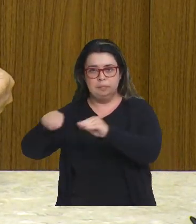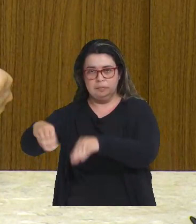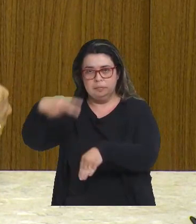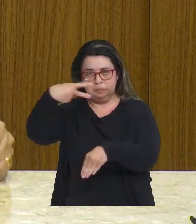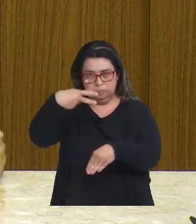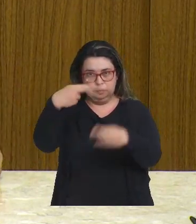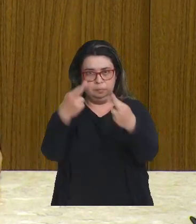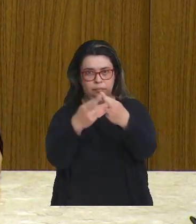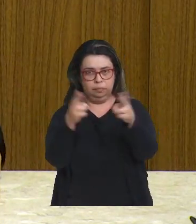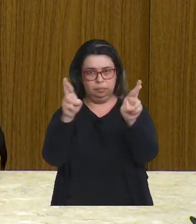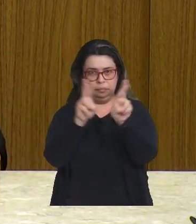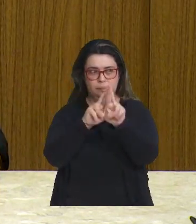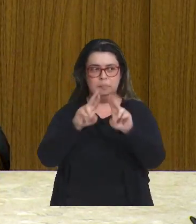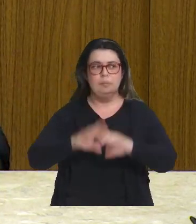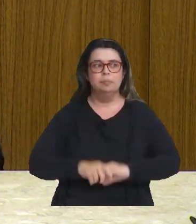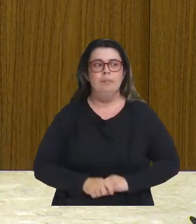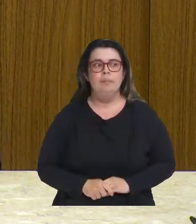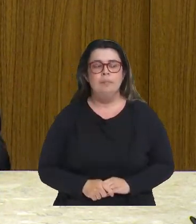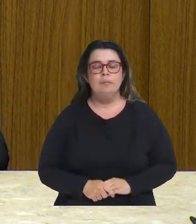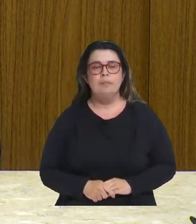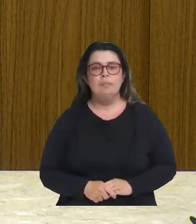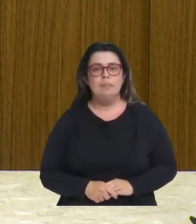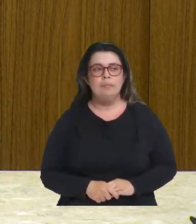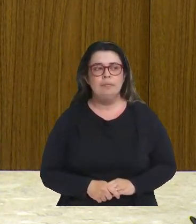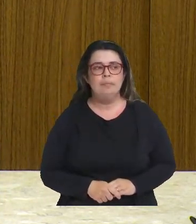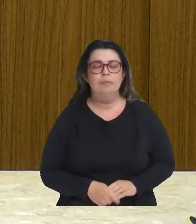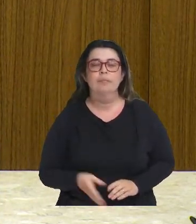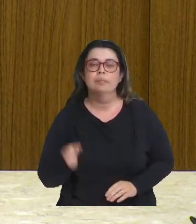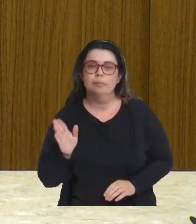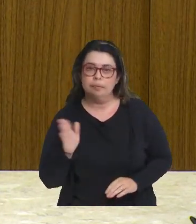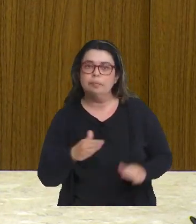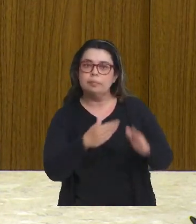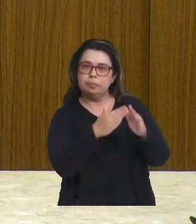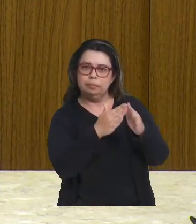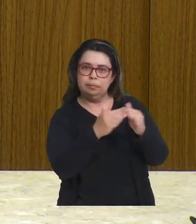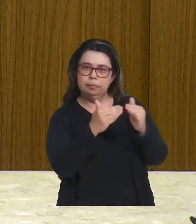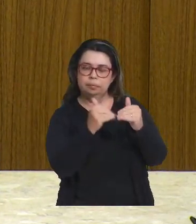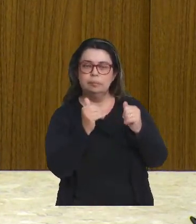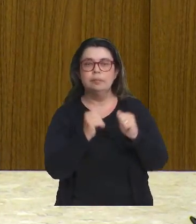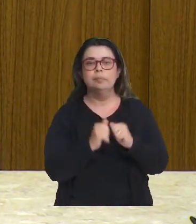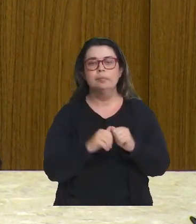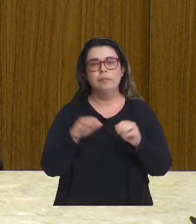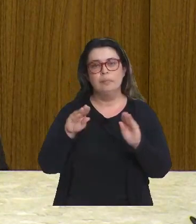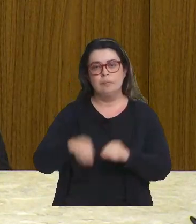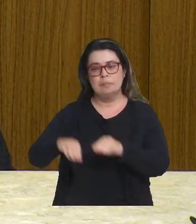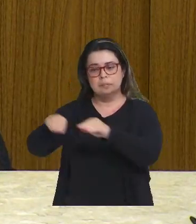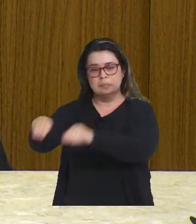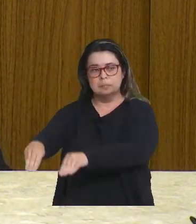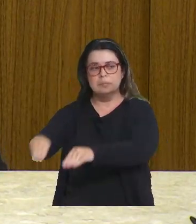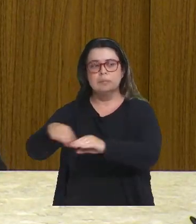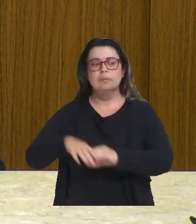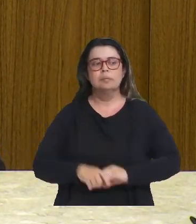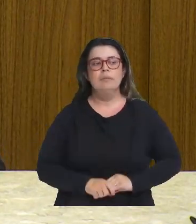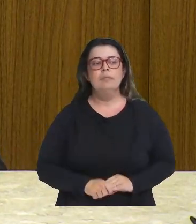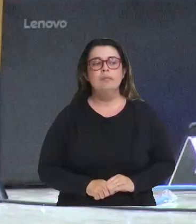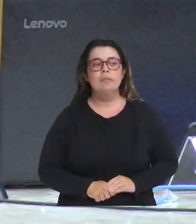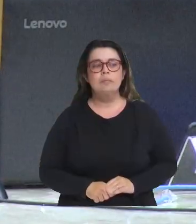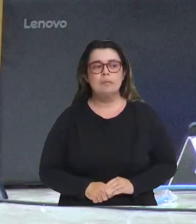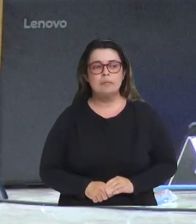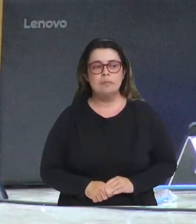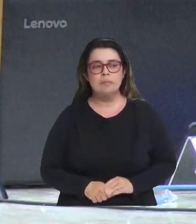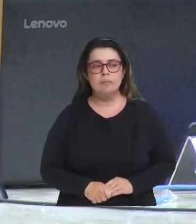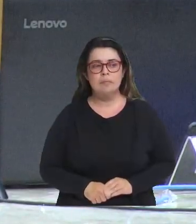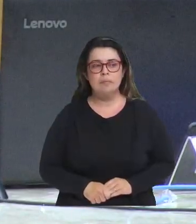Por gentileza. Perfeito. Então, atendendo a solicitação verbal do vereador, o requerimento verbal do vereador Vinícius Simile, autor do